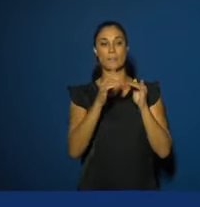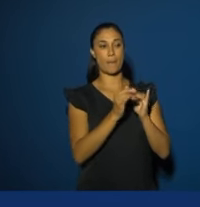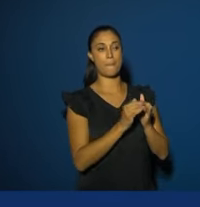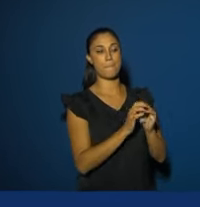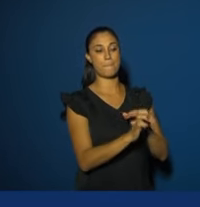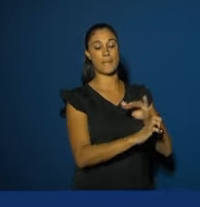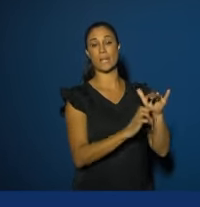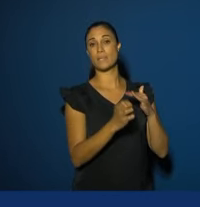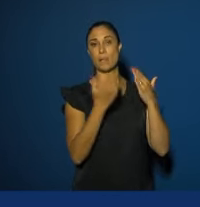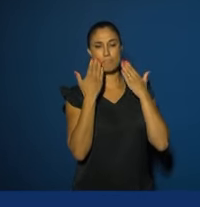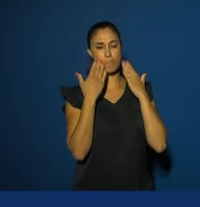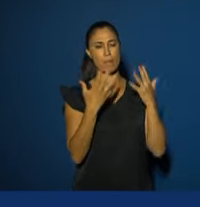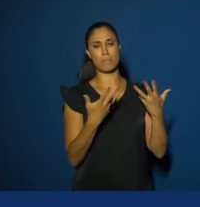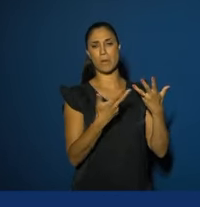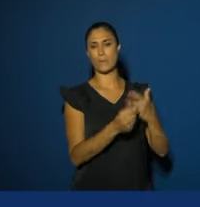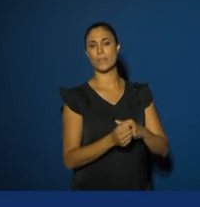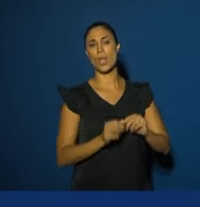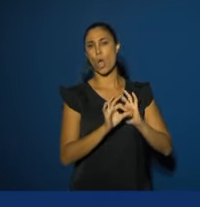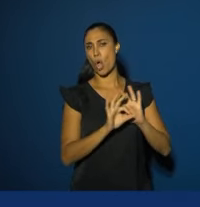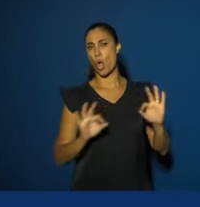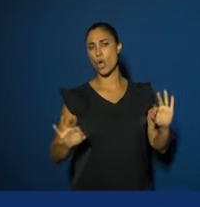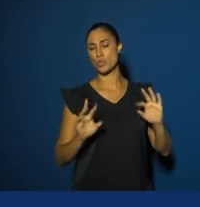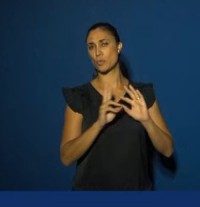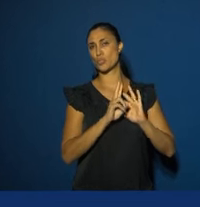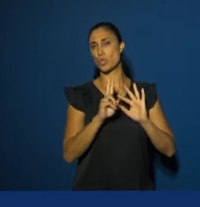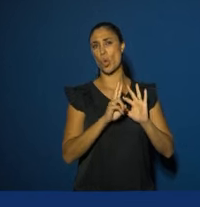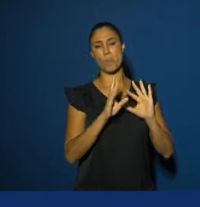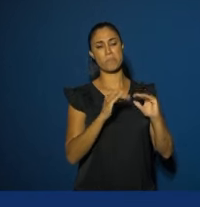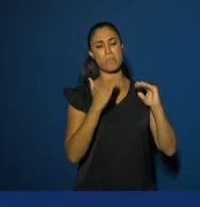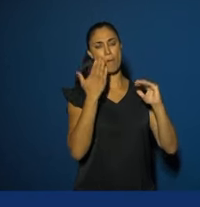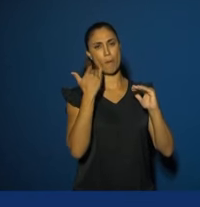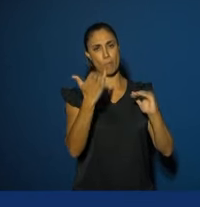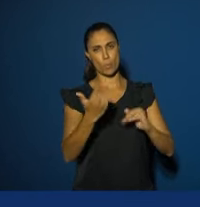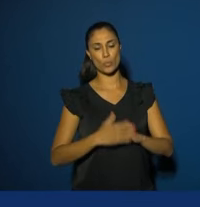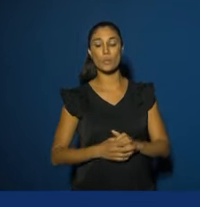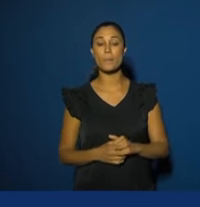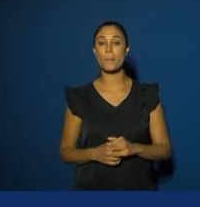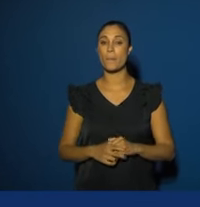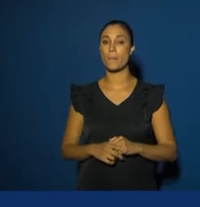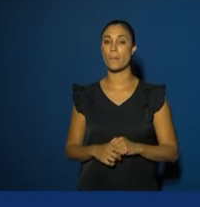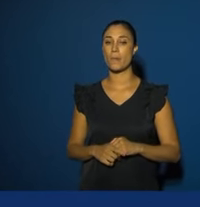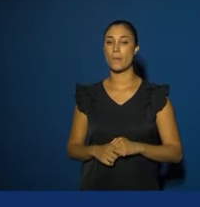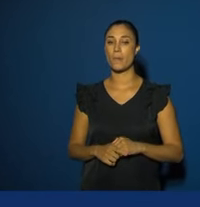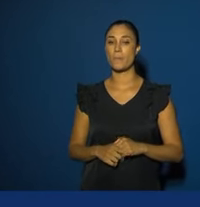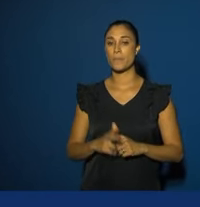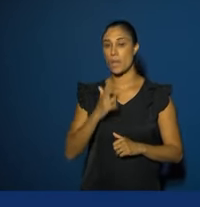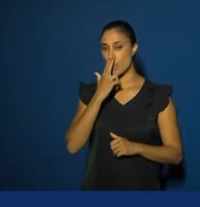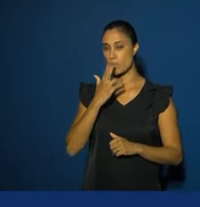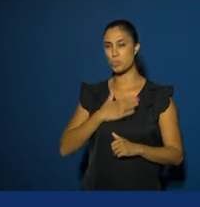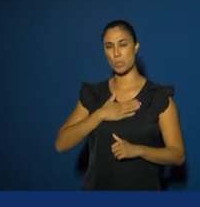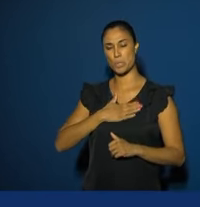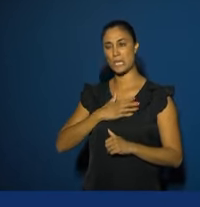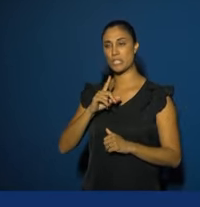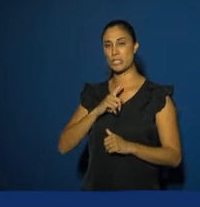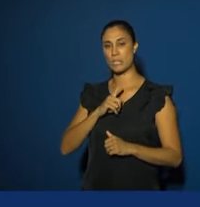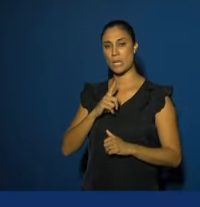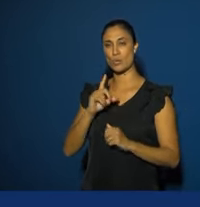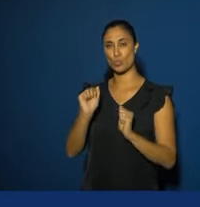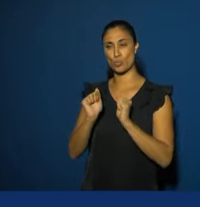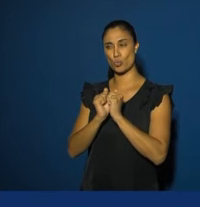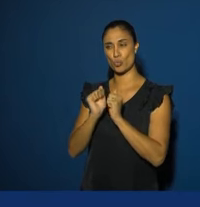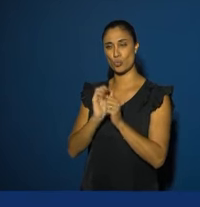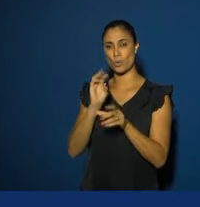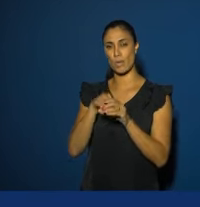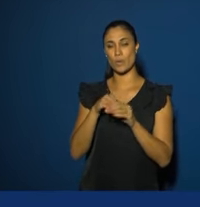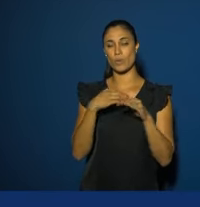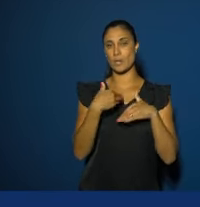eh eh enfim super bem renomadas dentro desse setor eh acho que todo mundo gostaria de tê-los né dentro